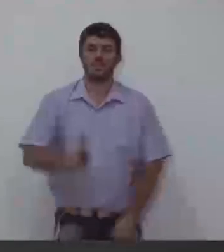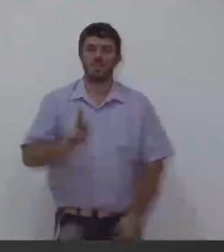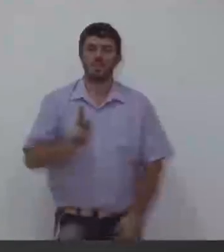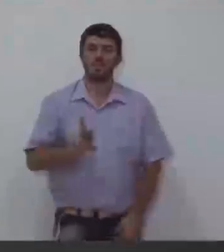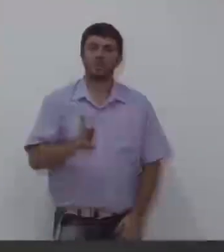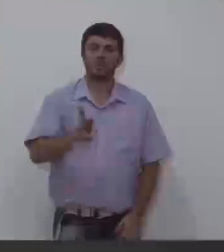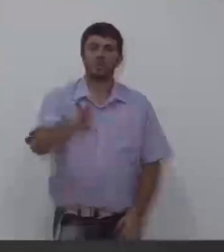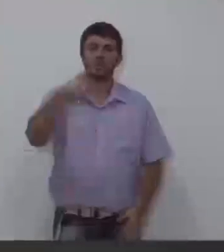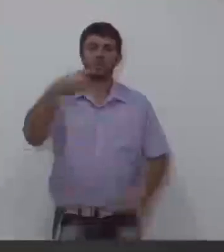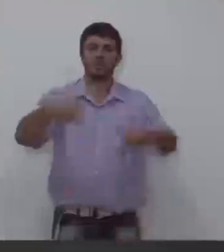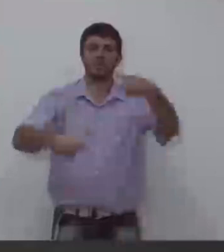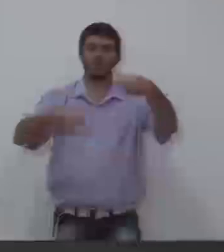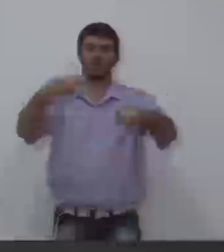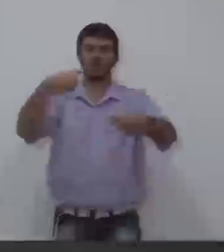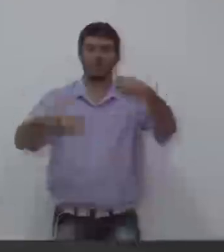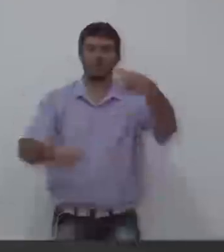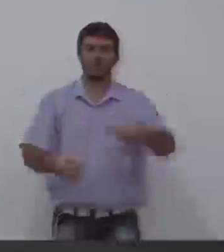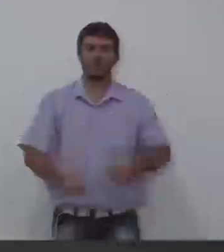Continua em discussão.